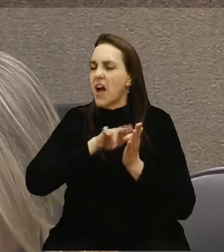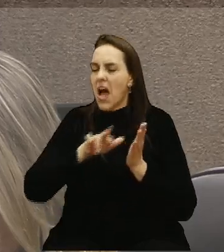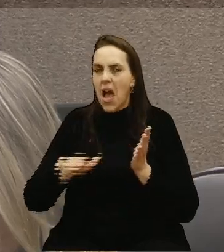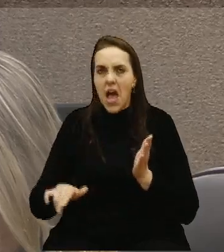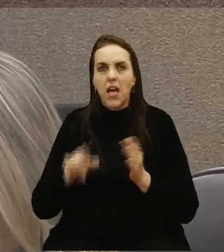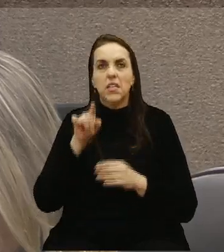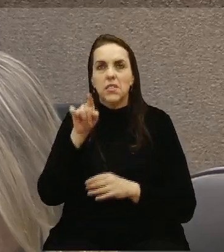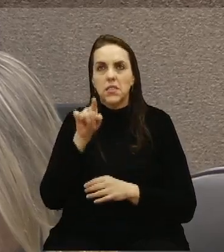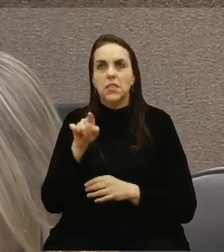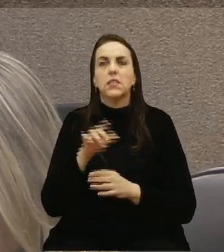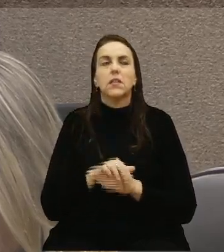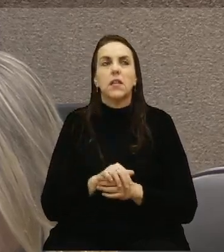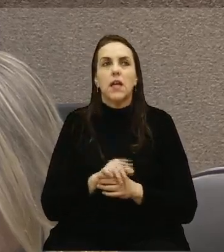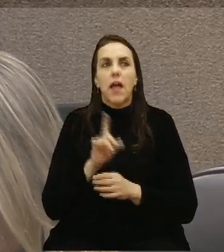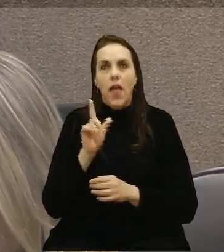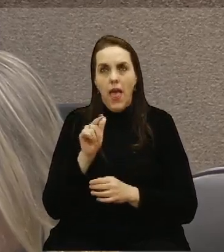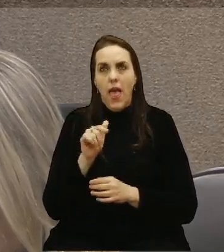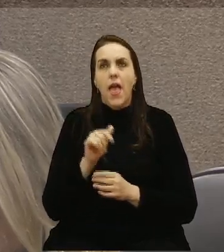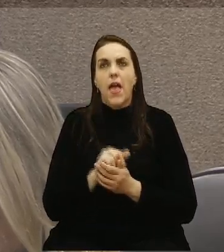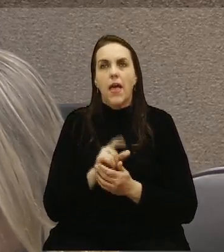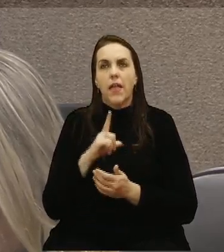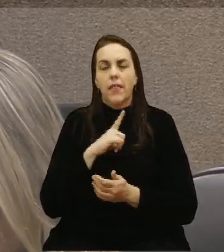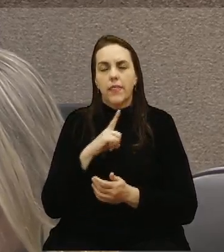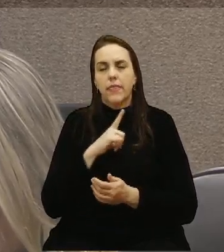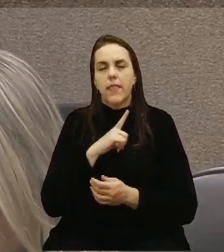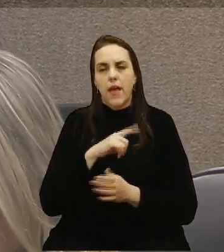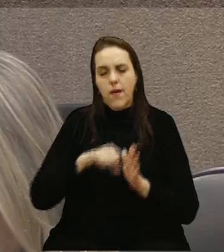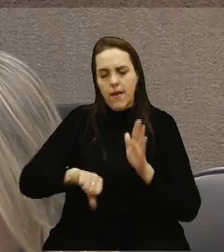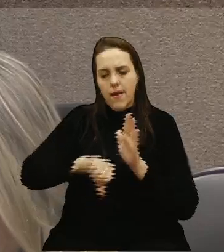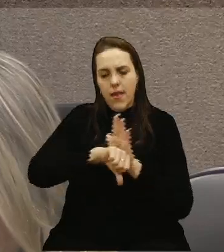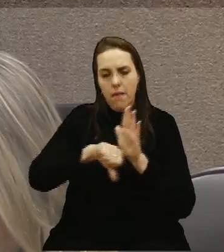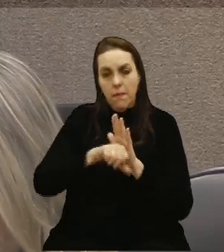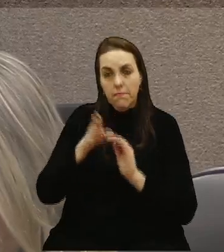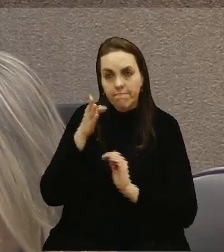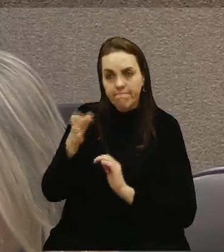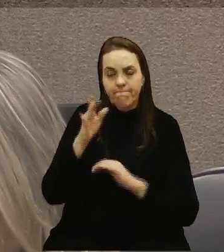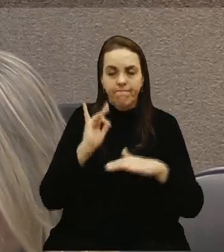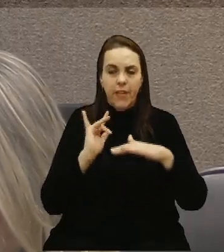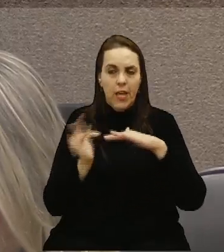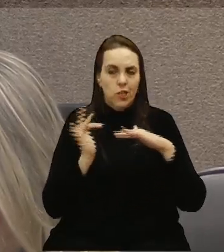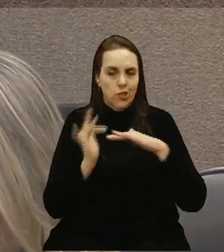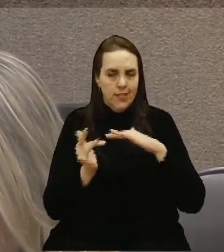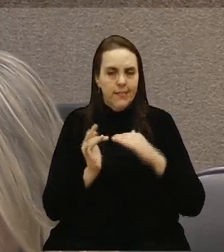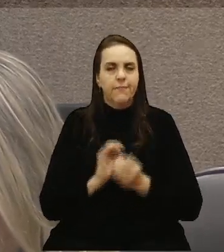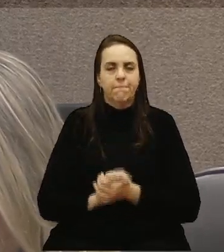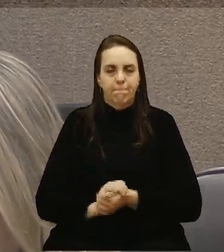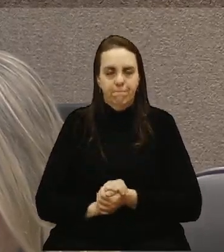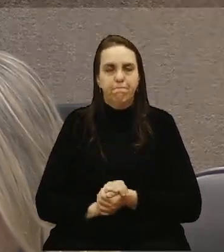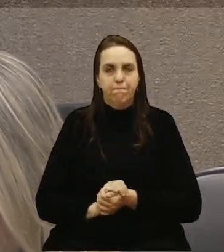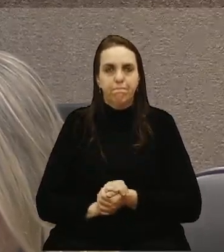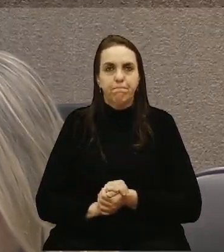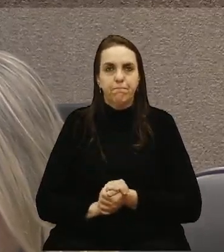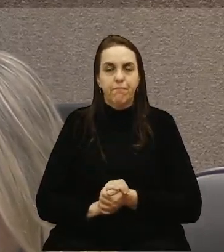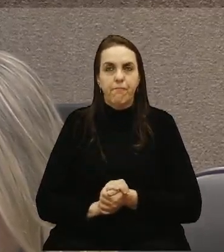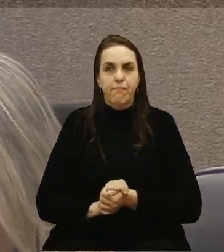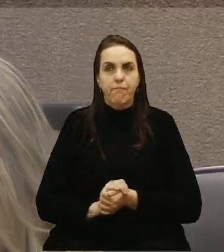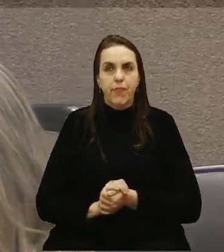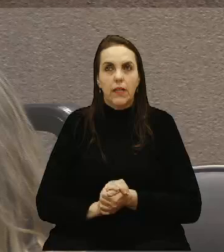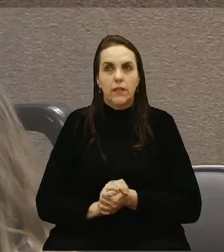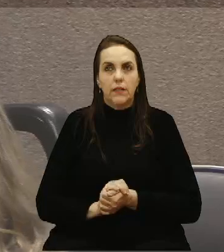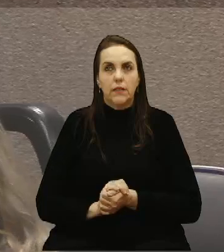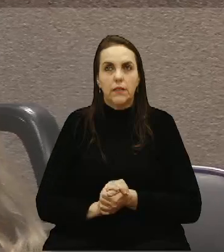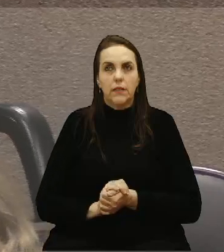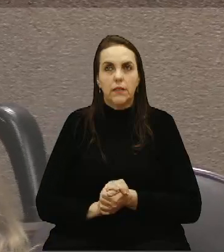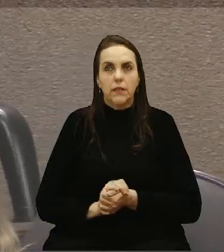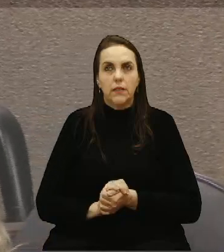vezes o senhor foi imputado, teve imputação de crime contra o senhor nas redes sociais, tá? Nas redes sociais,